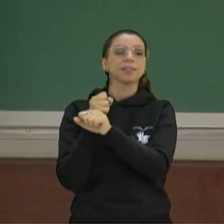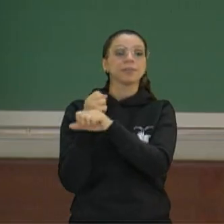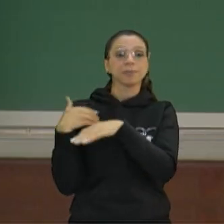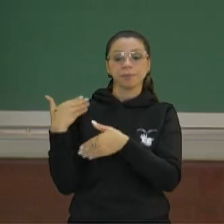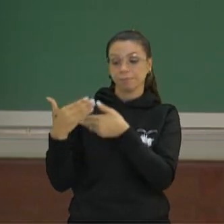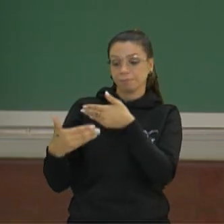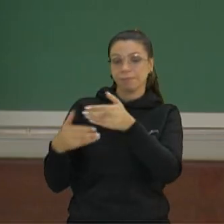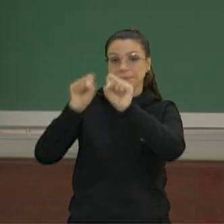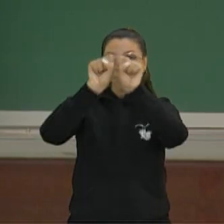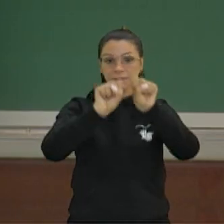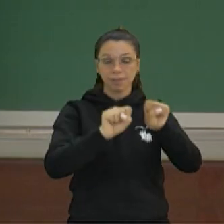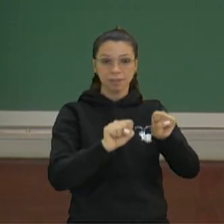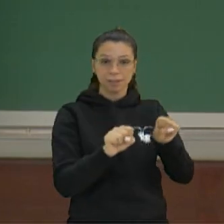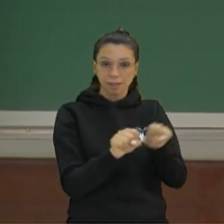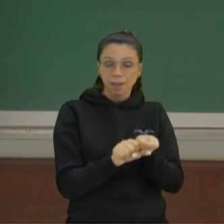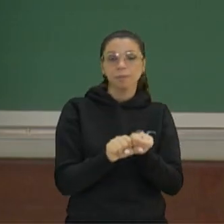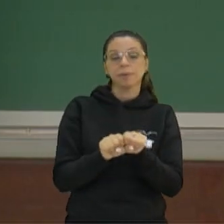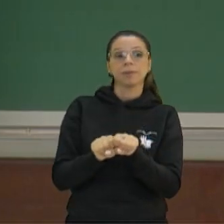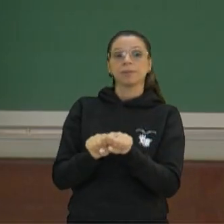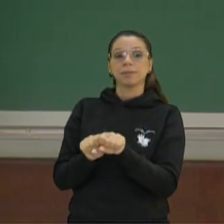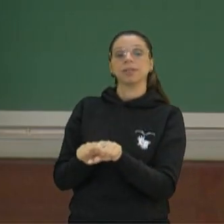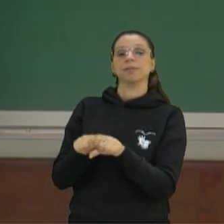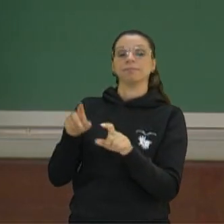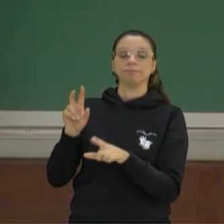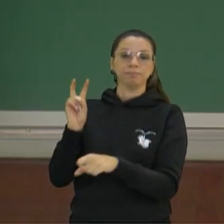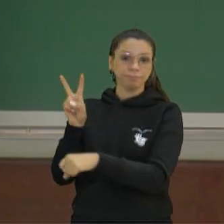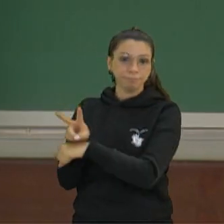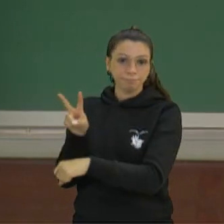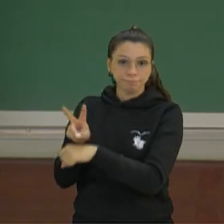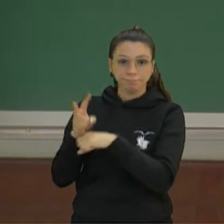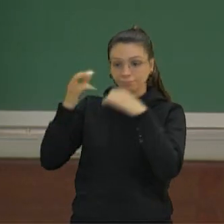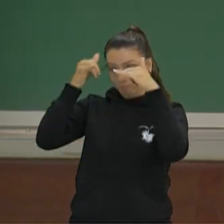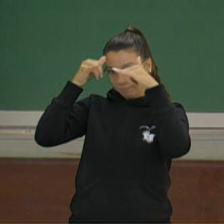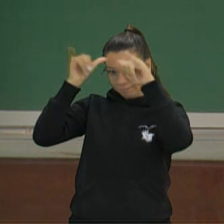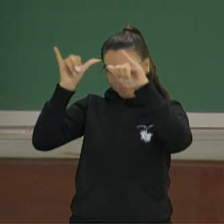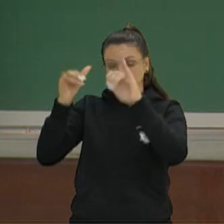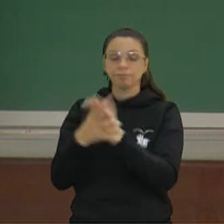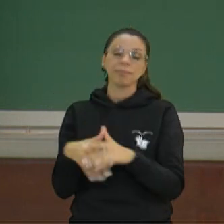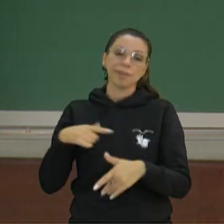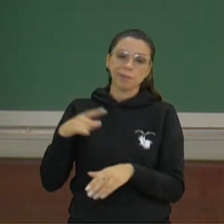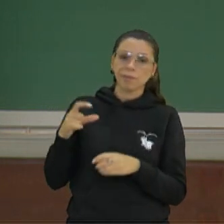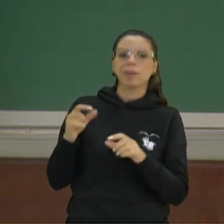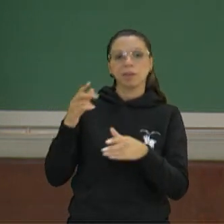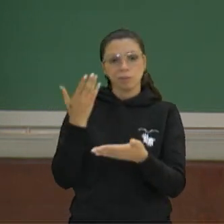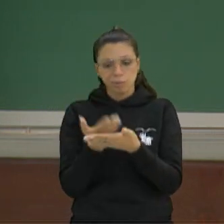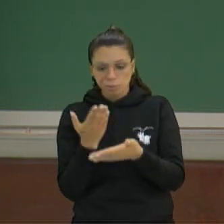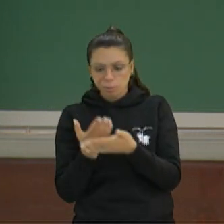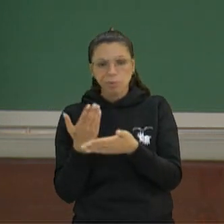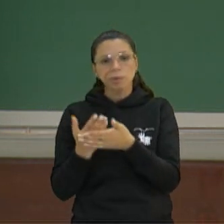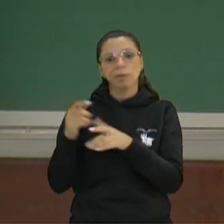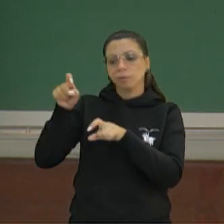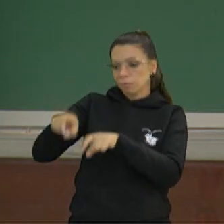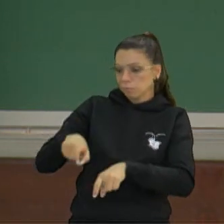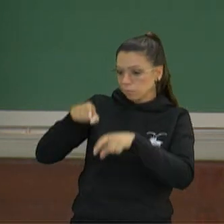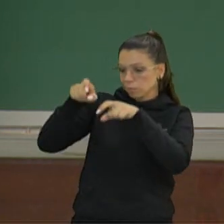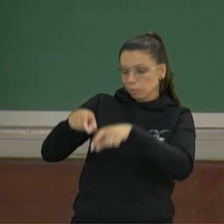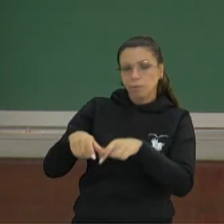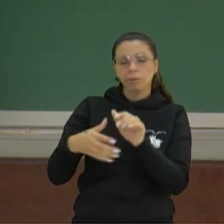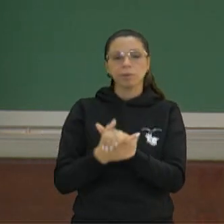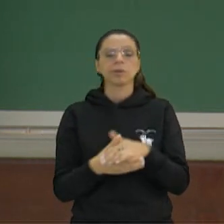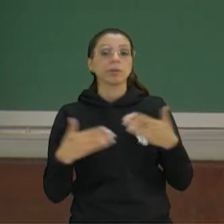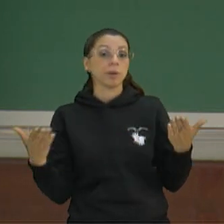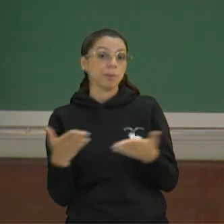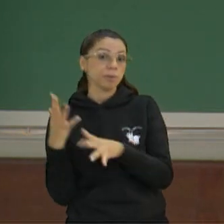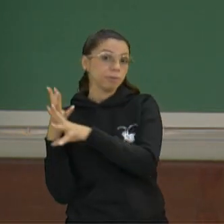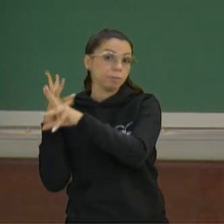de produção agropecuária. Então, a gente já vem estudando aí sobre a agricultura, sobre a pecuária, e hoje nós vamos fazer